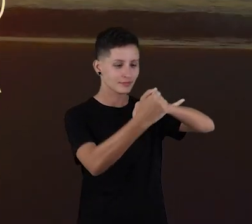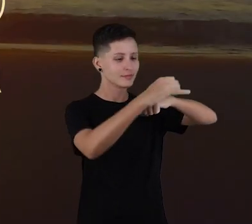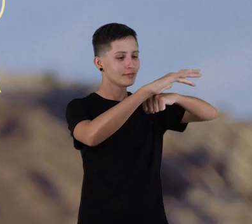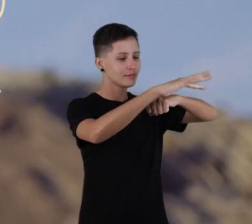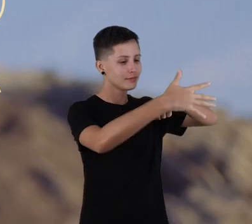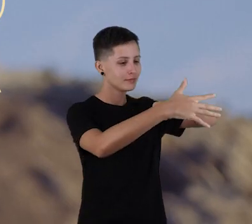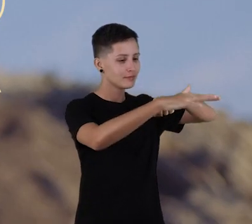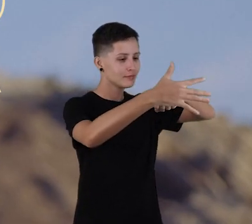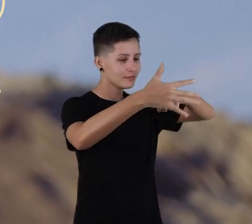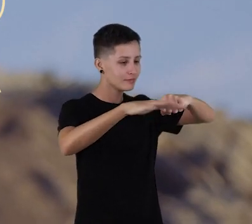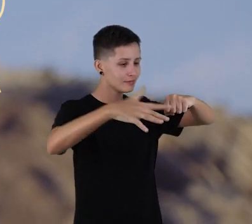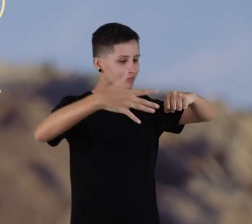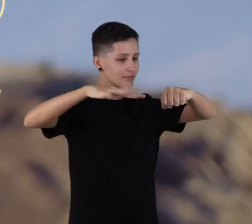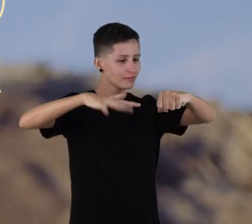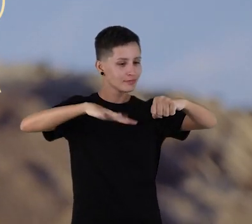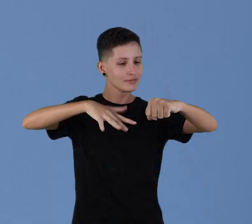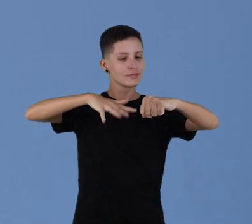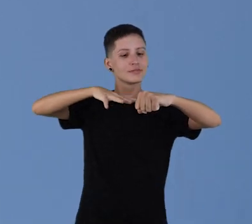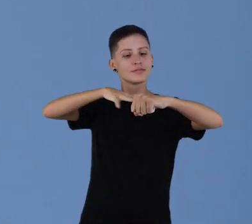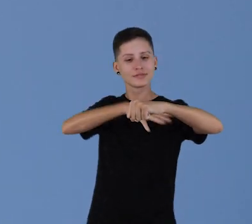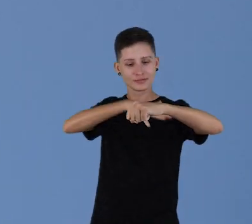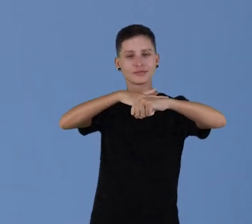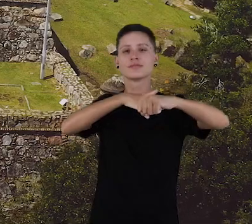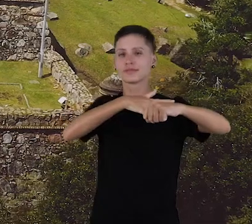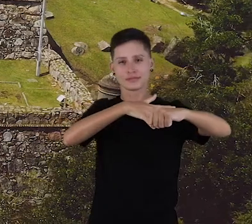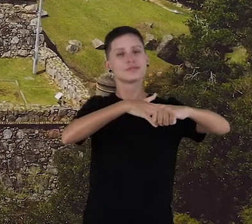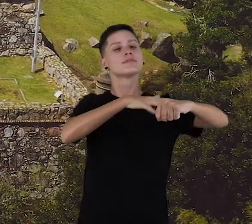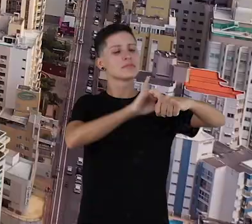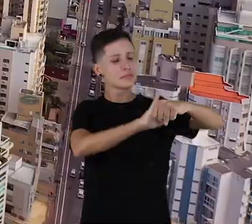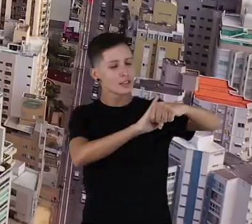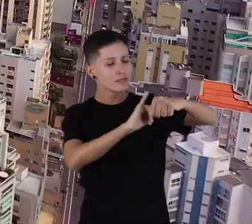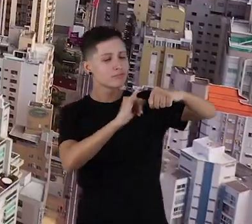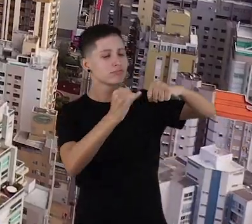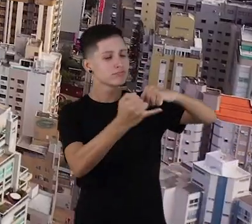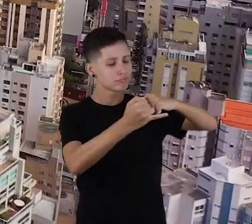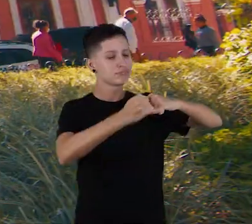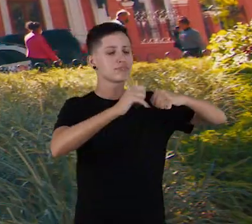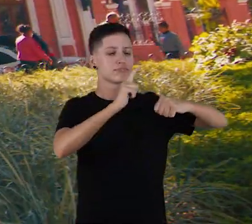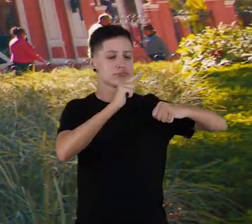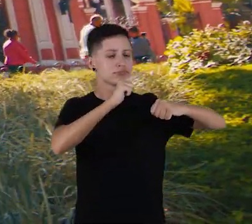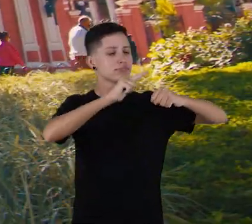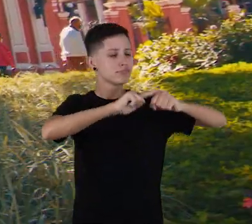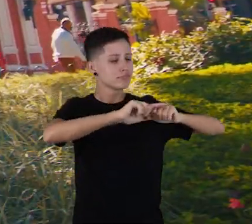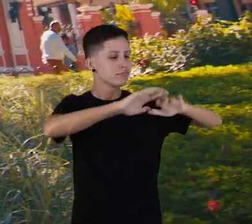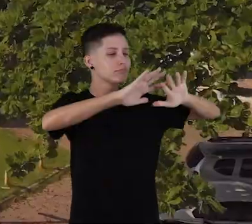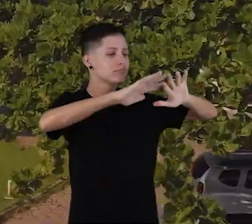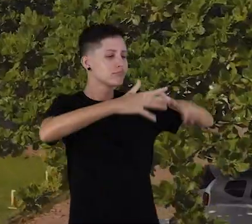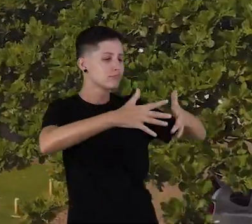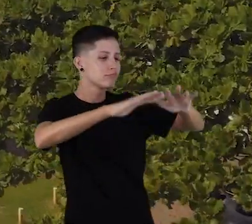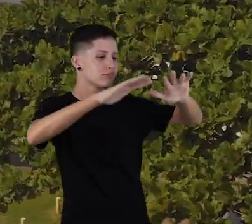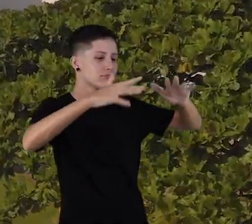pedacinho do céu em qualquer canto da ilha.